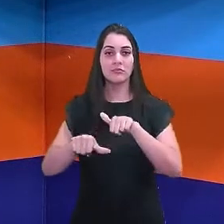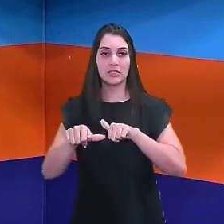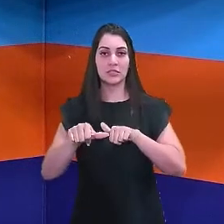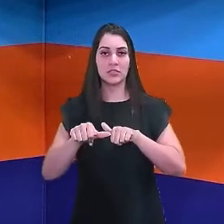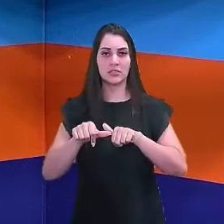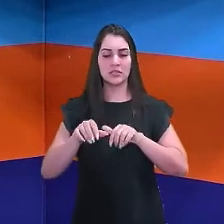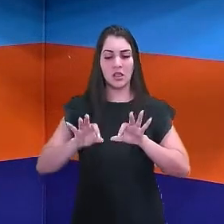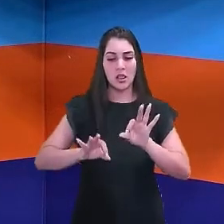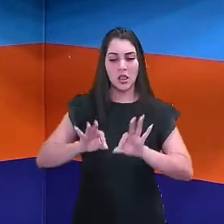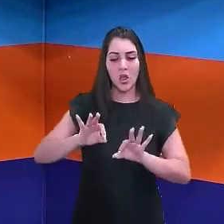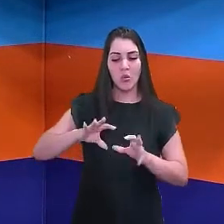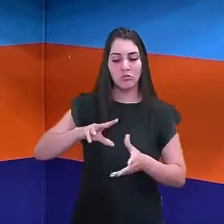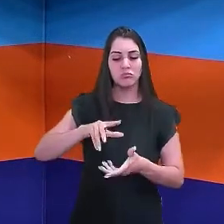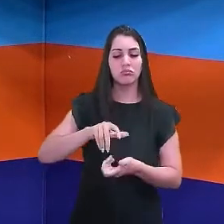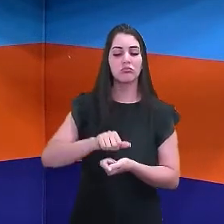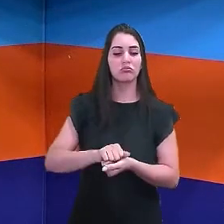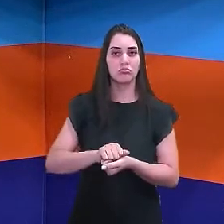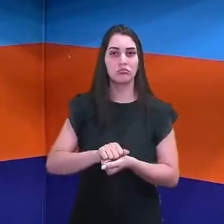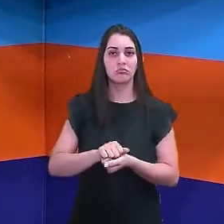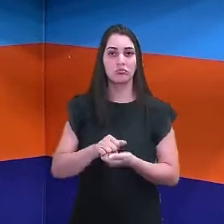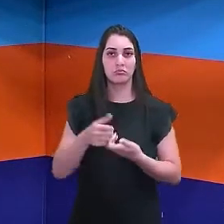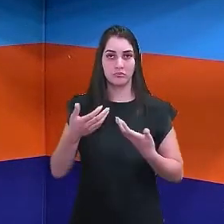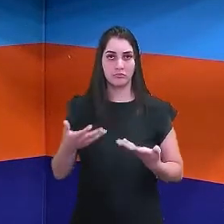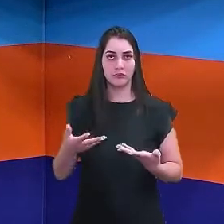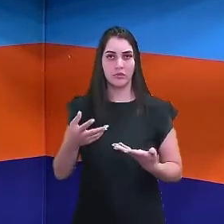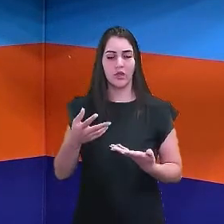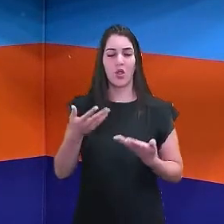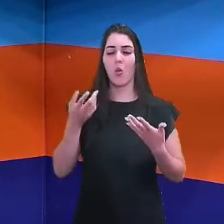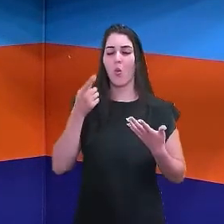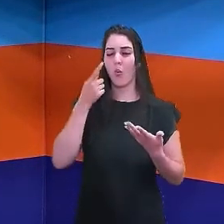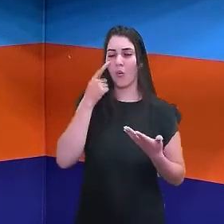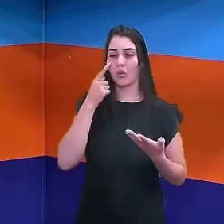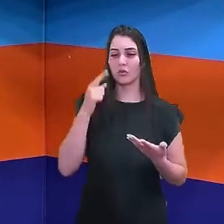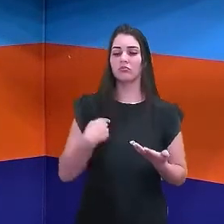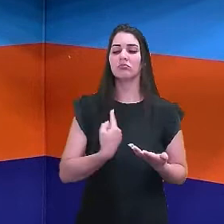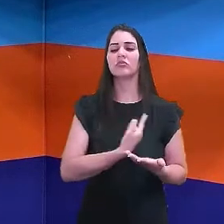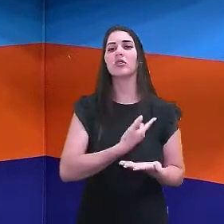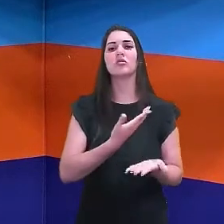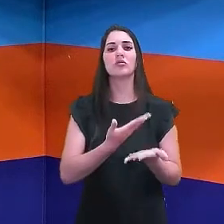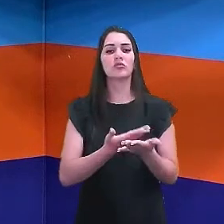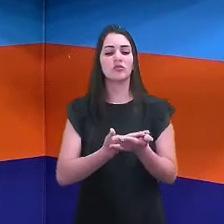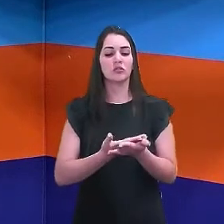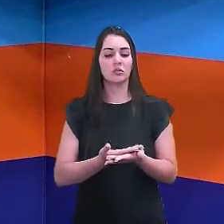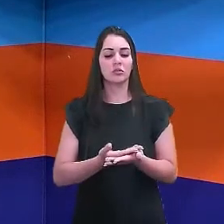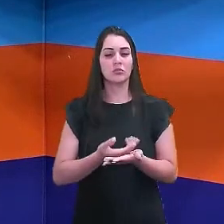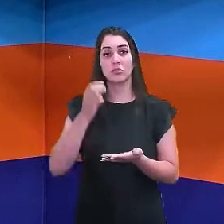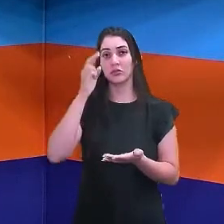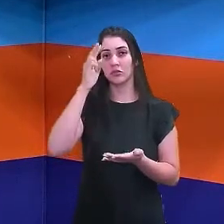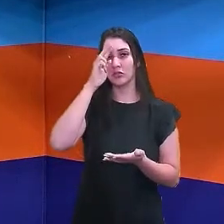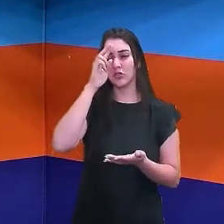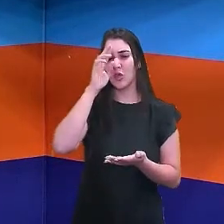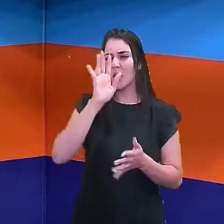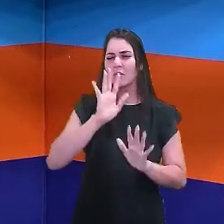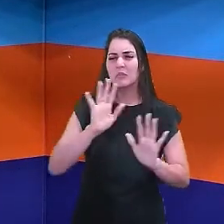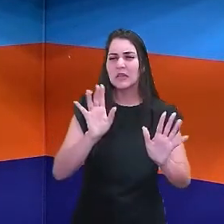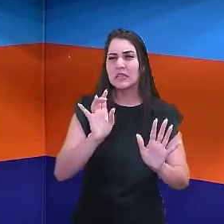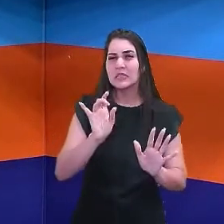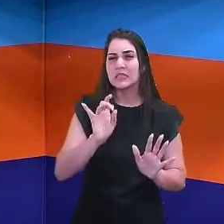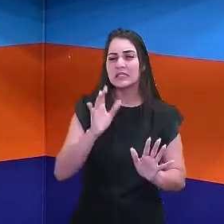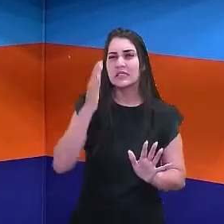global. Gente, a gente estuda história não para saber de datas, nem